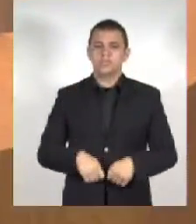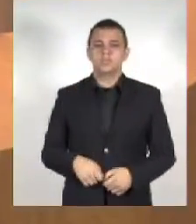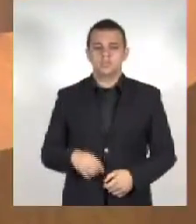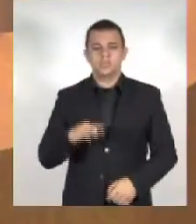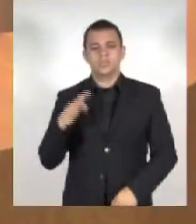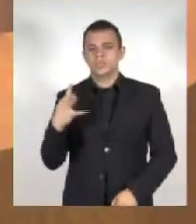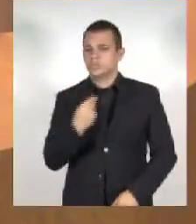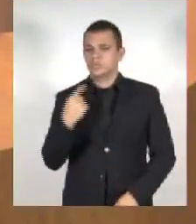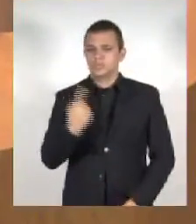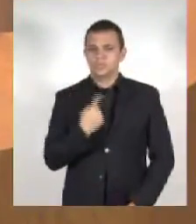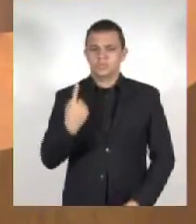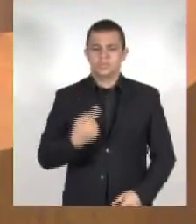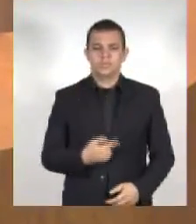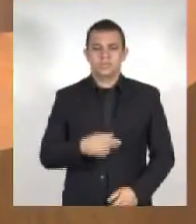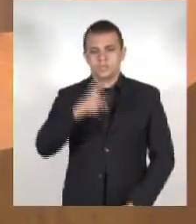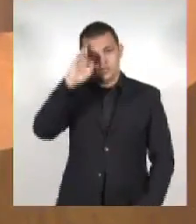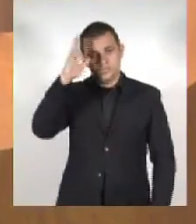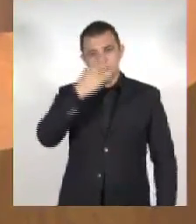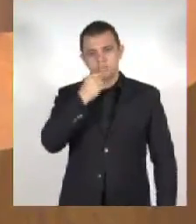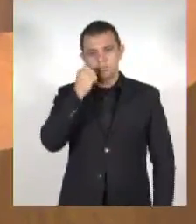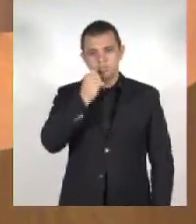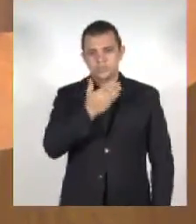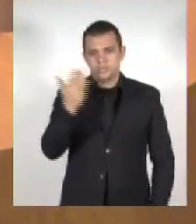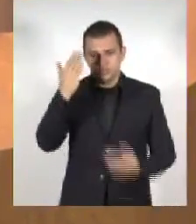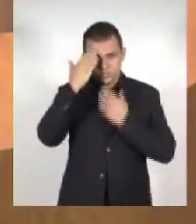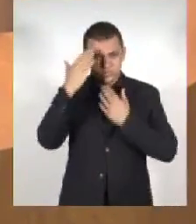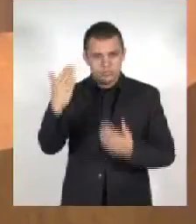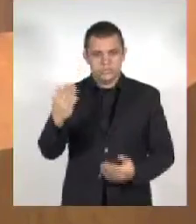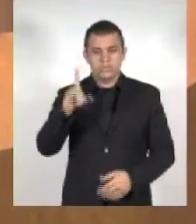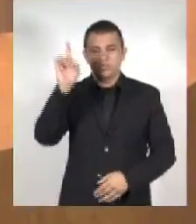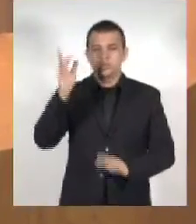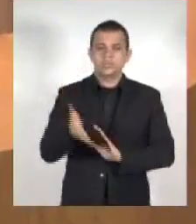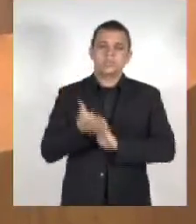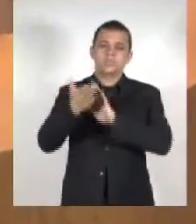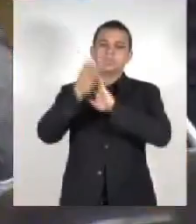Senhoras e senhores, muito obrigado. Deus seja louvado, que Deus abençoe a todos.